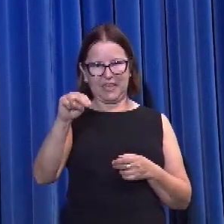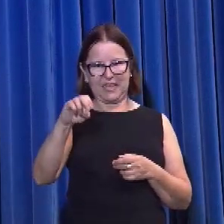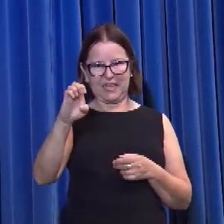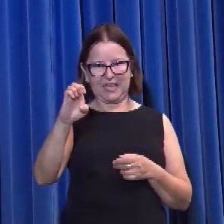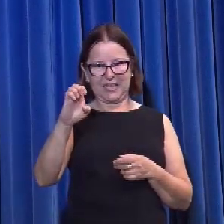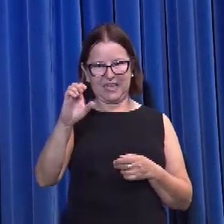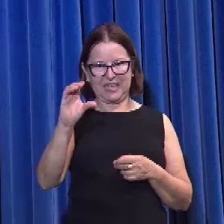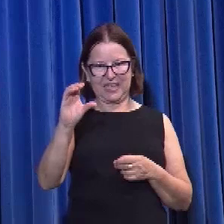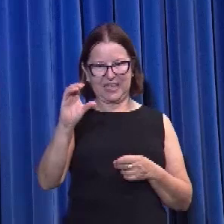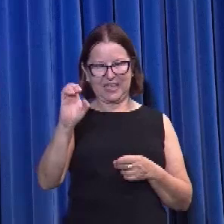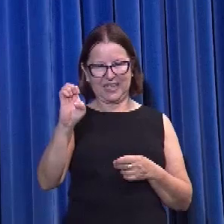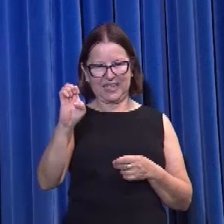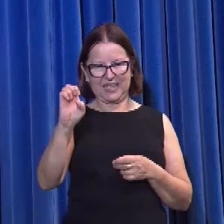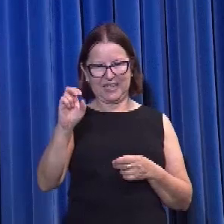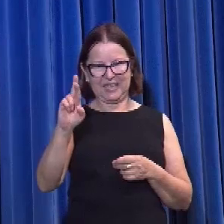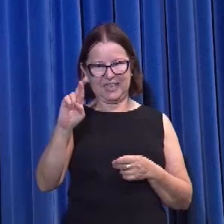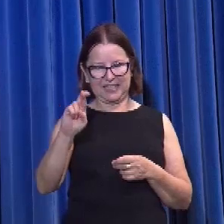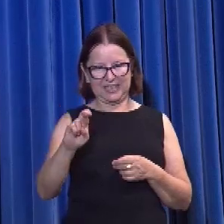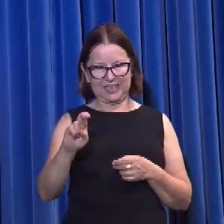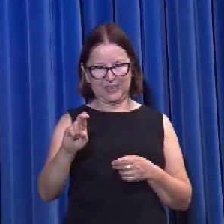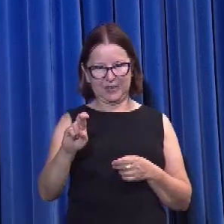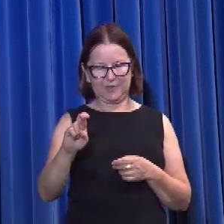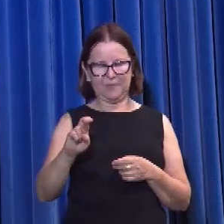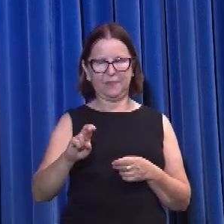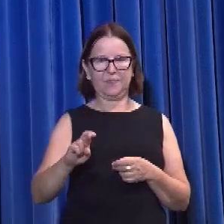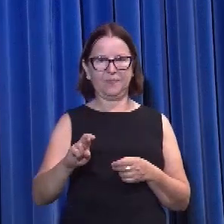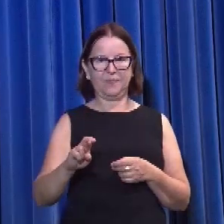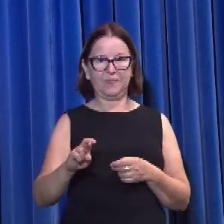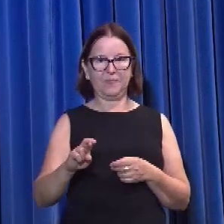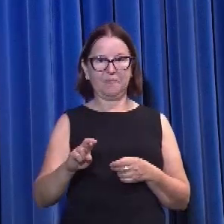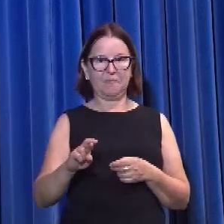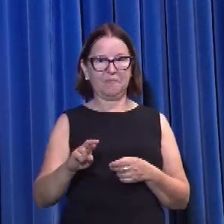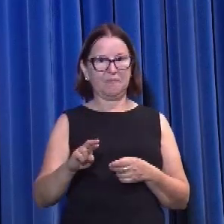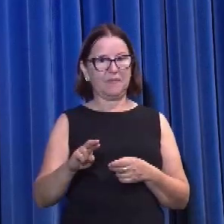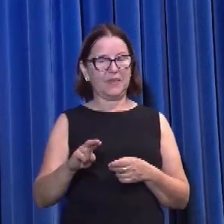que significa permanecer ou habitar.